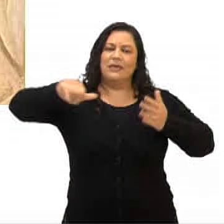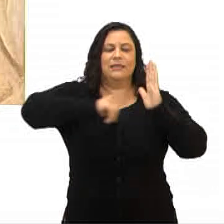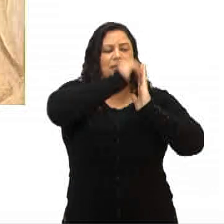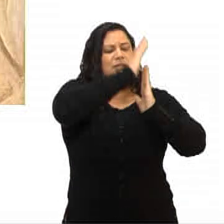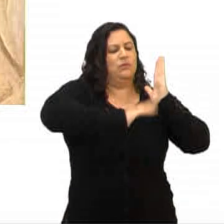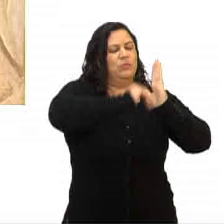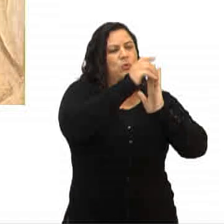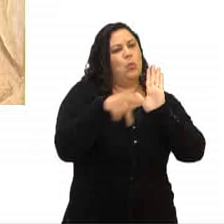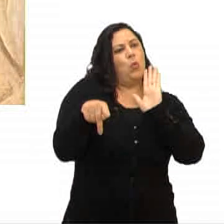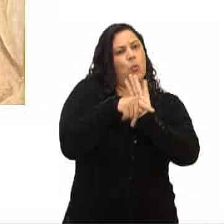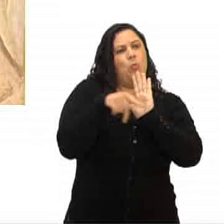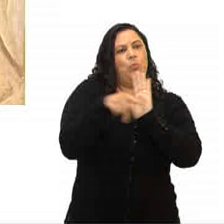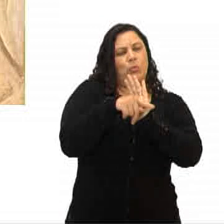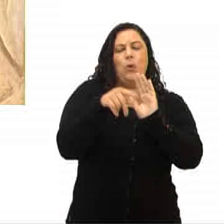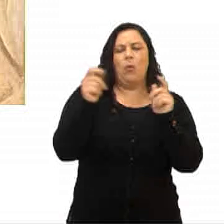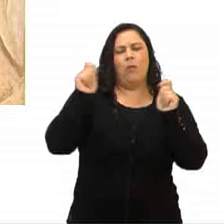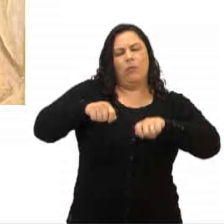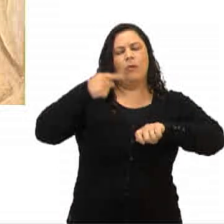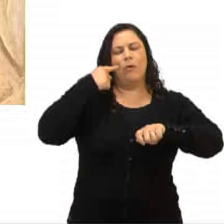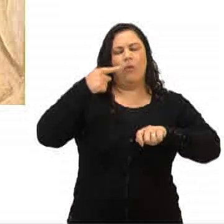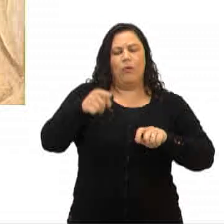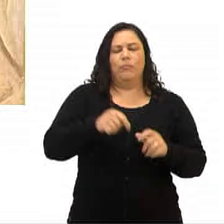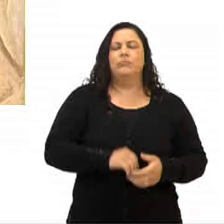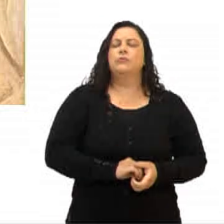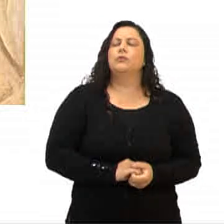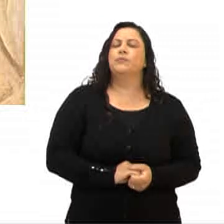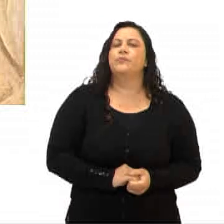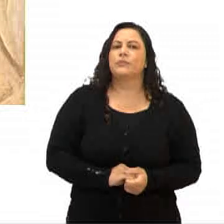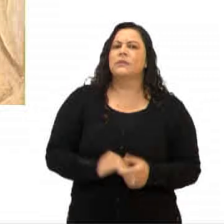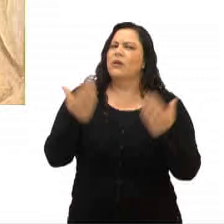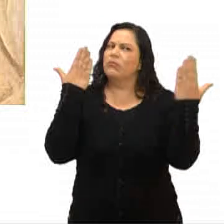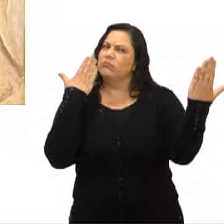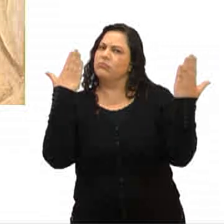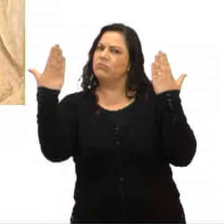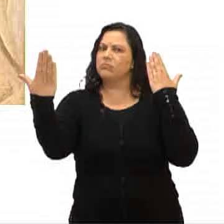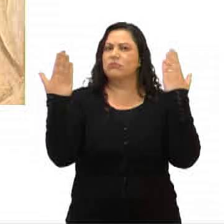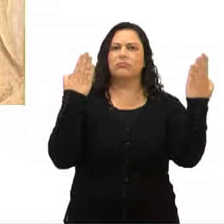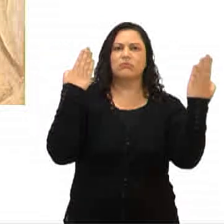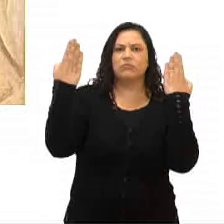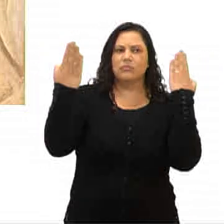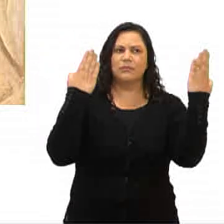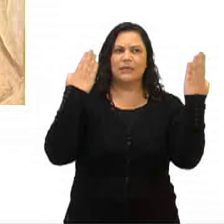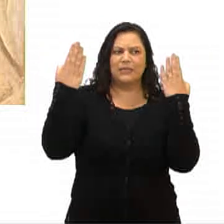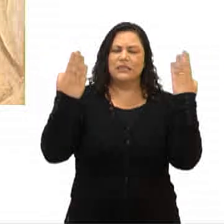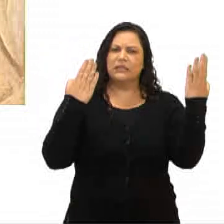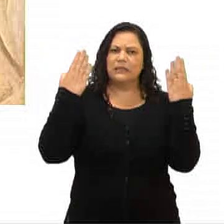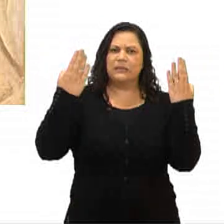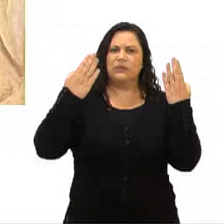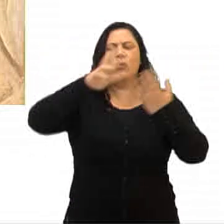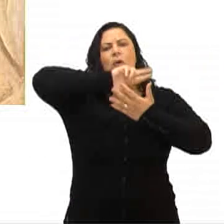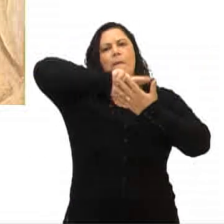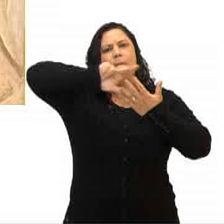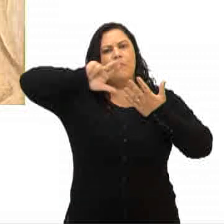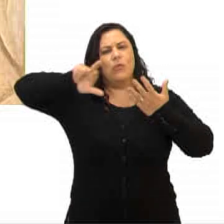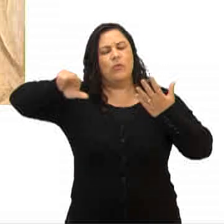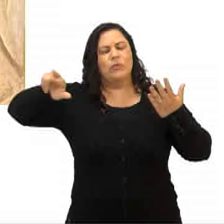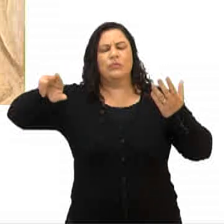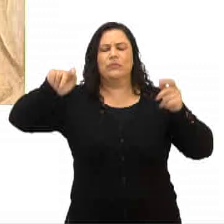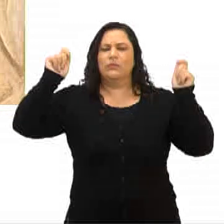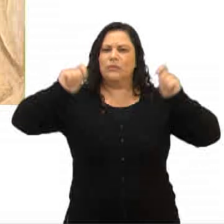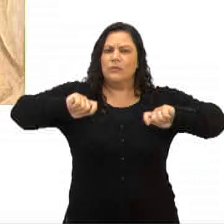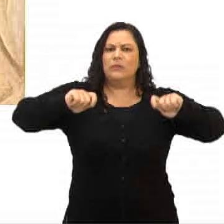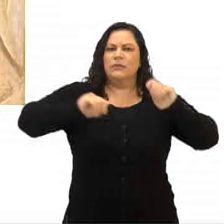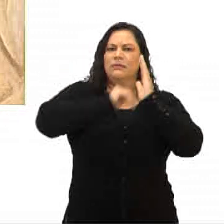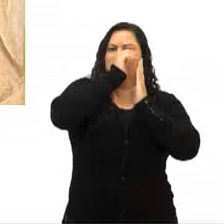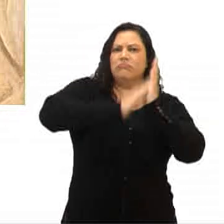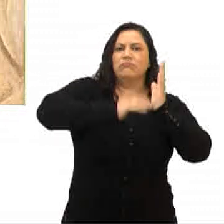tá, pessoal? E aqui a comparação que você vê, quando a pedreira, ele reproduziu muitas obras dessa pedreira, aqui você